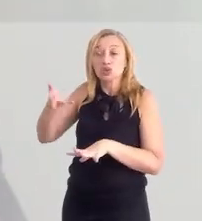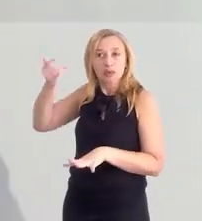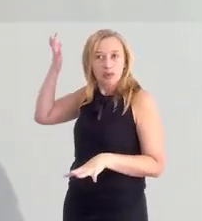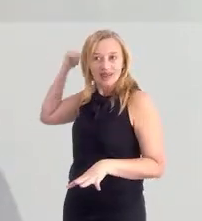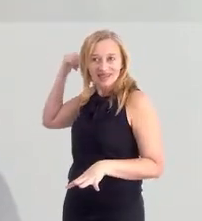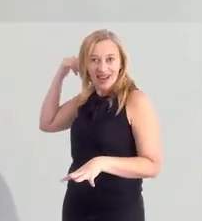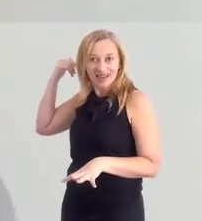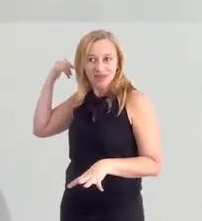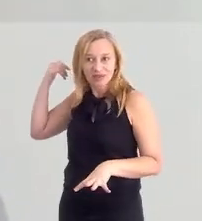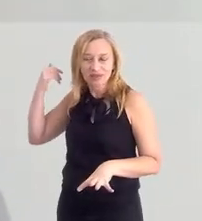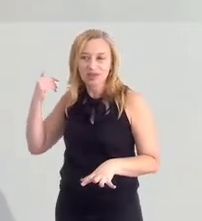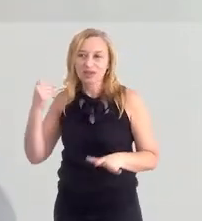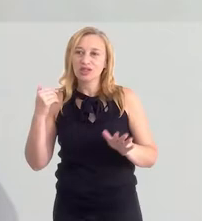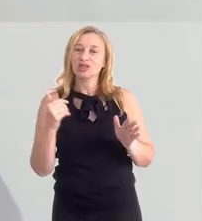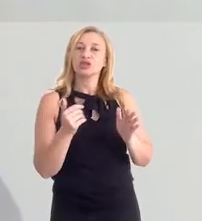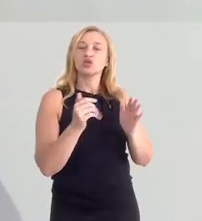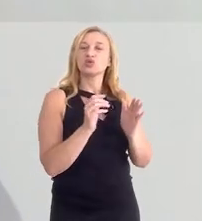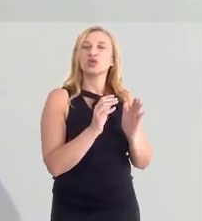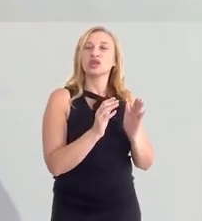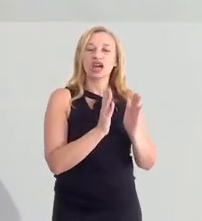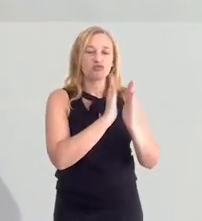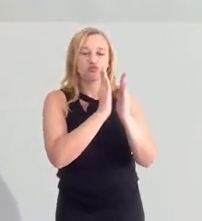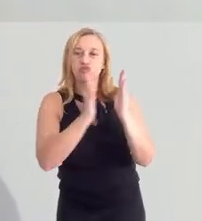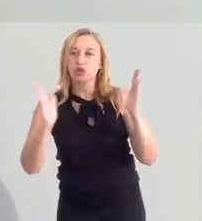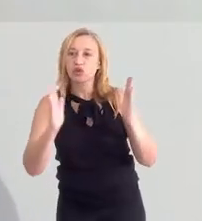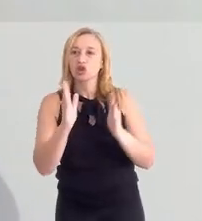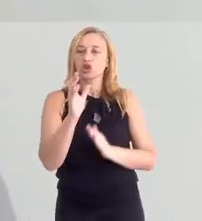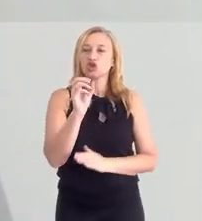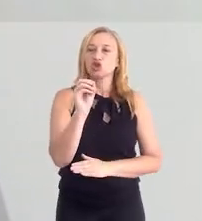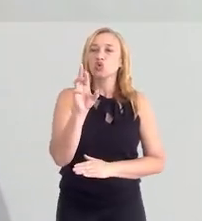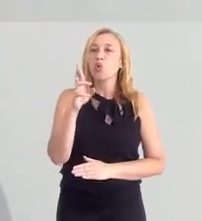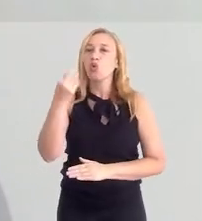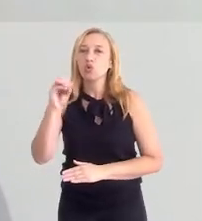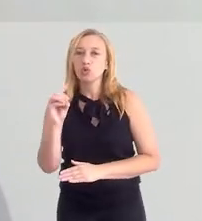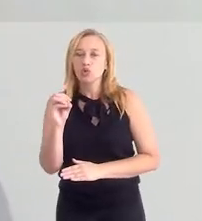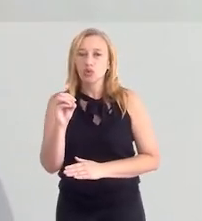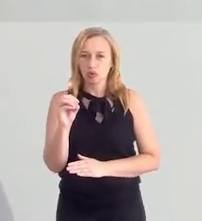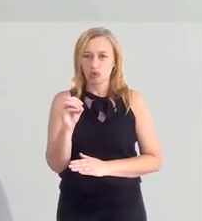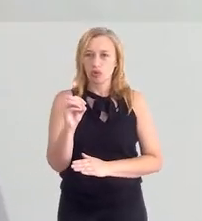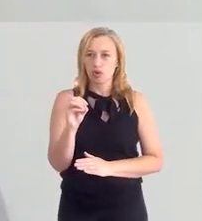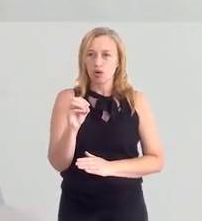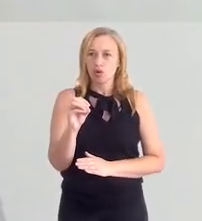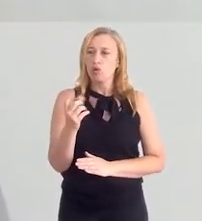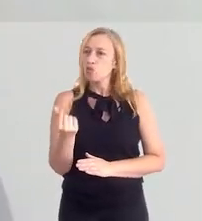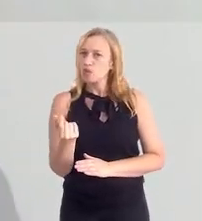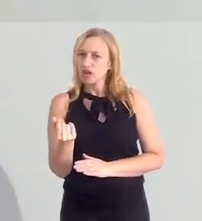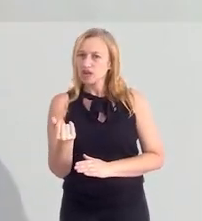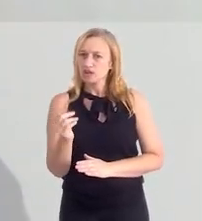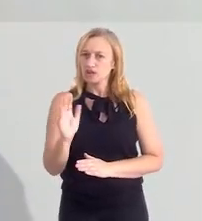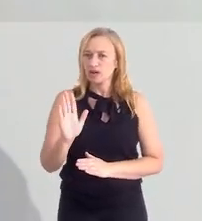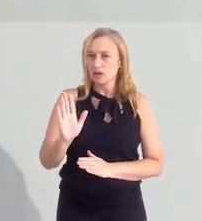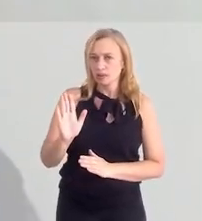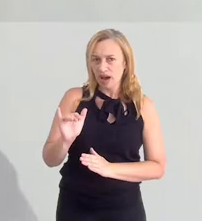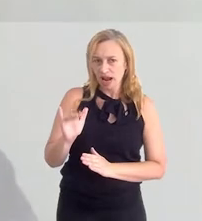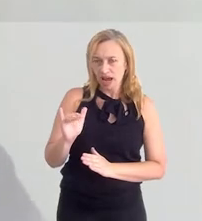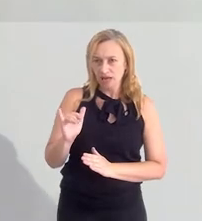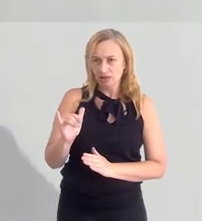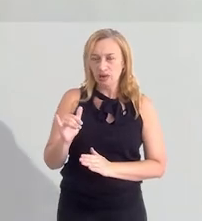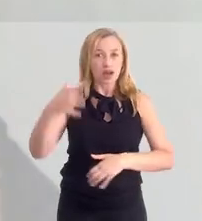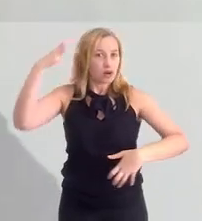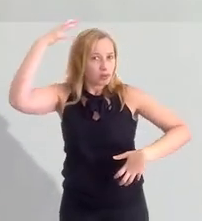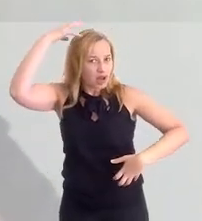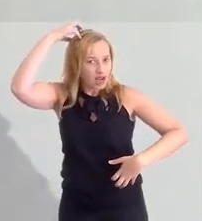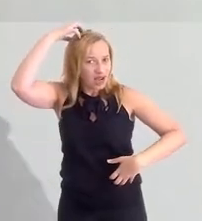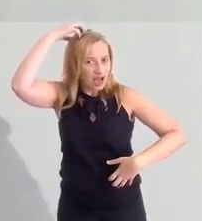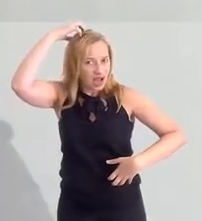Ouro tinham preços fixos. E o preço era um animal que estava na lombada. Então, o mais barato era o macaco, o mais caro era o